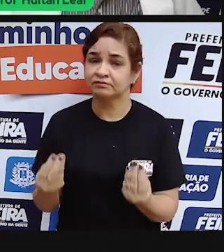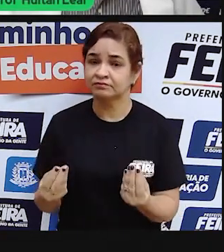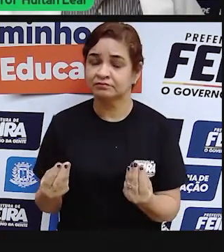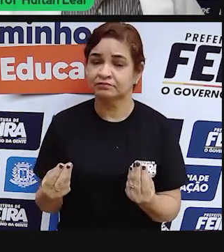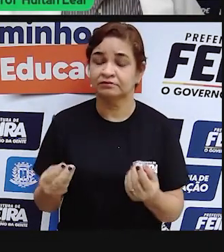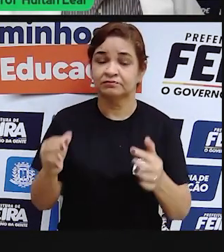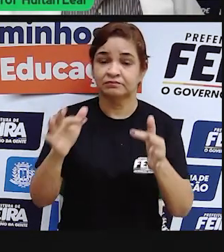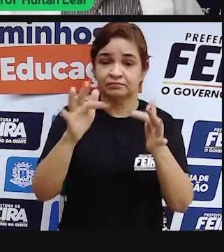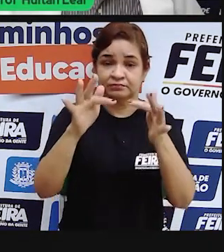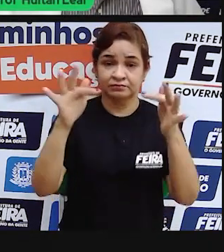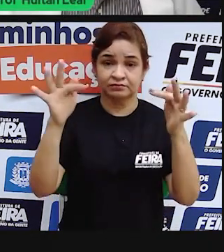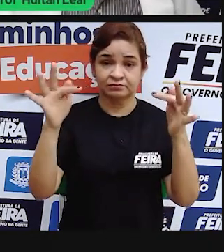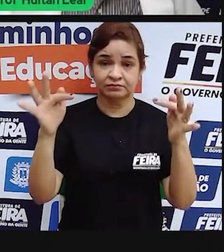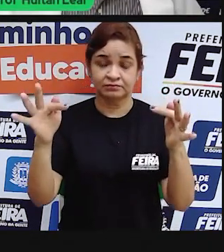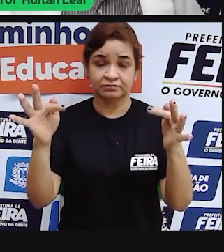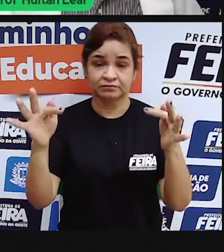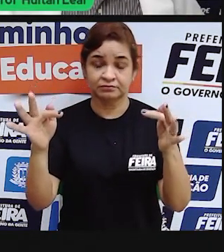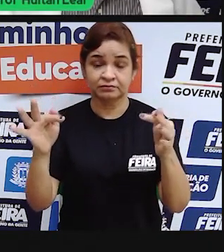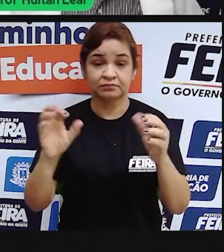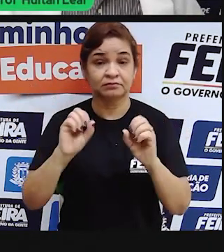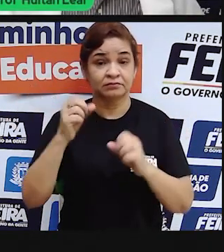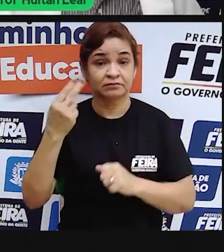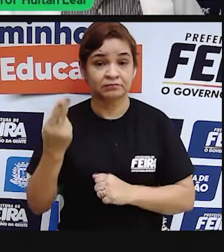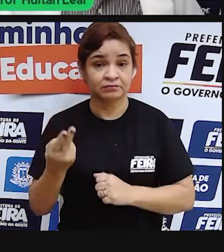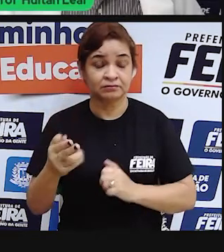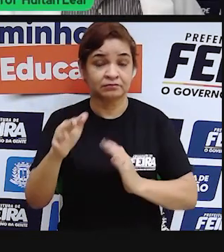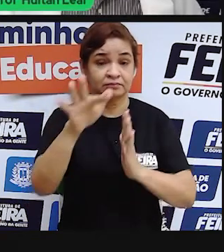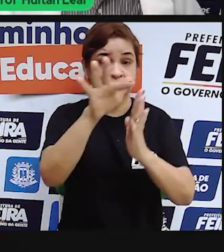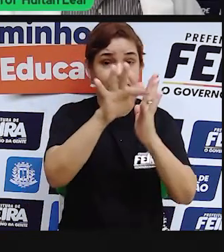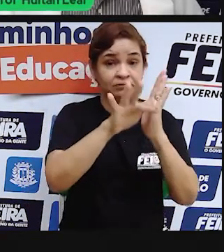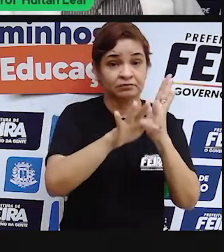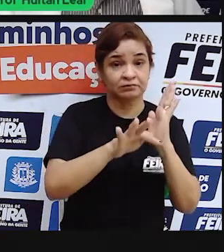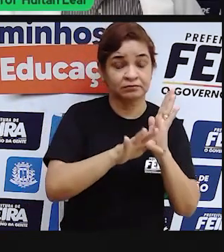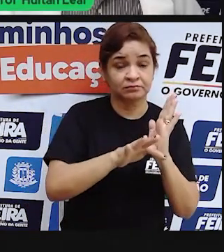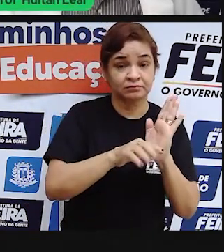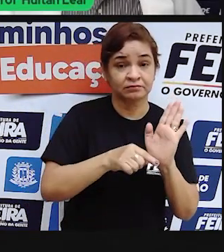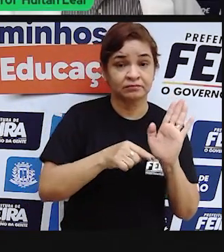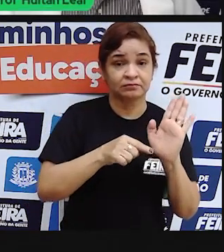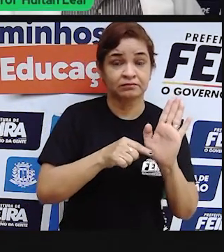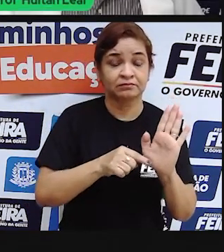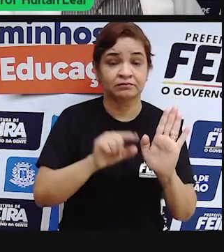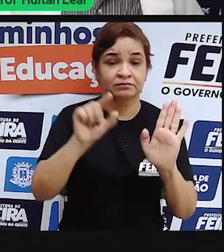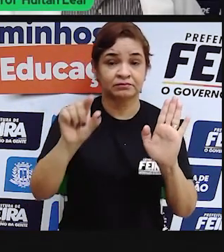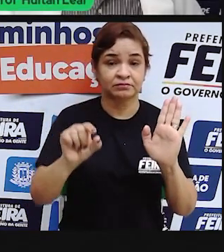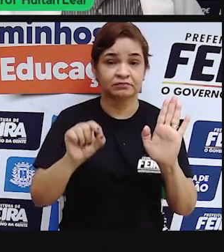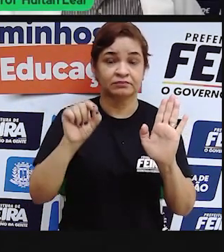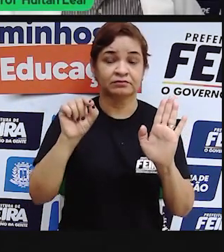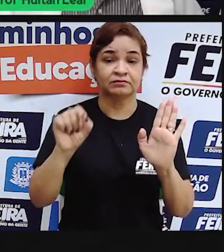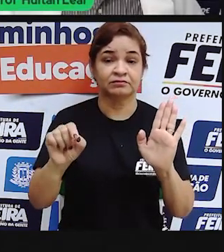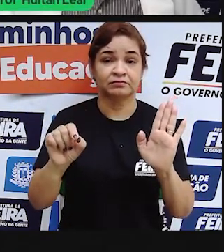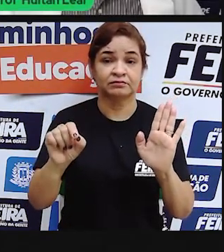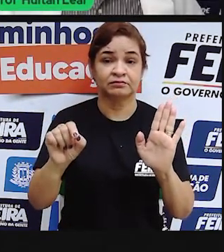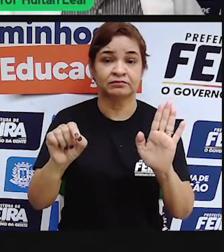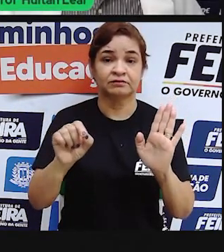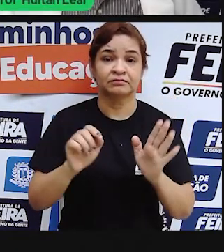da frase ou dentro do texto, ele vai desempenhar, né,